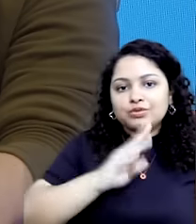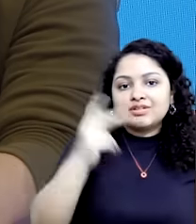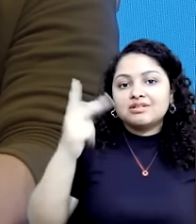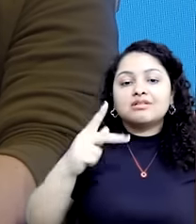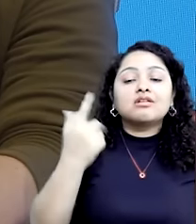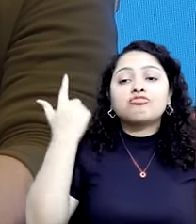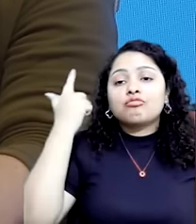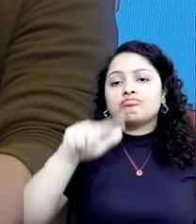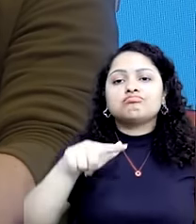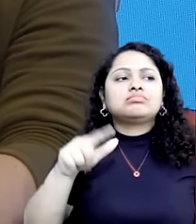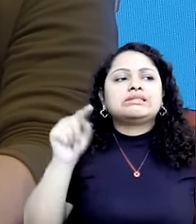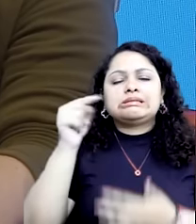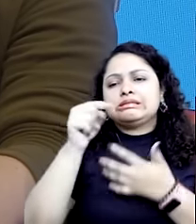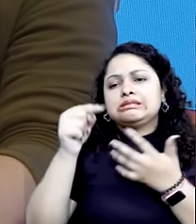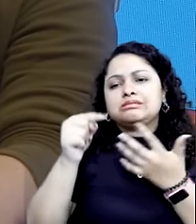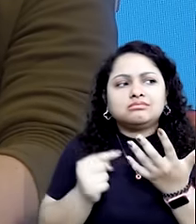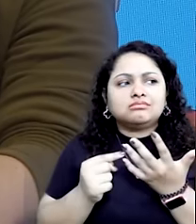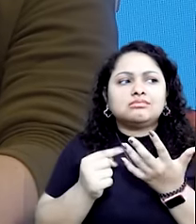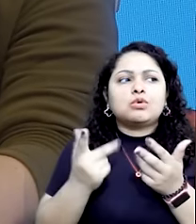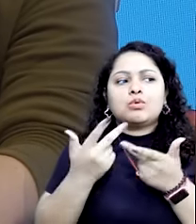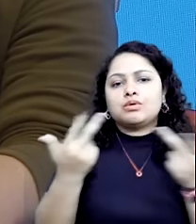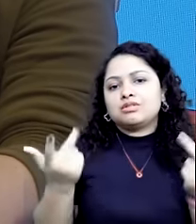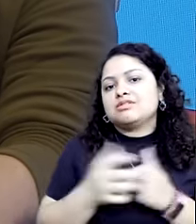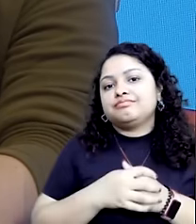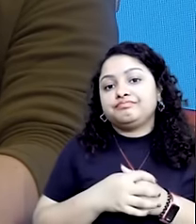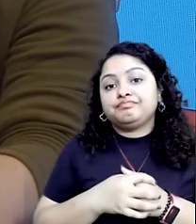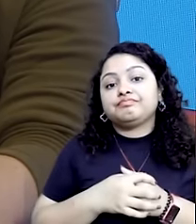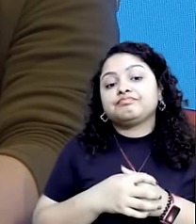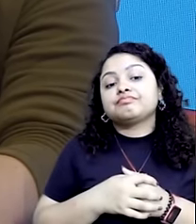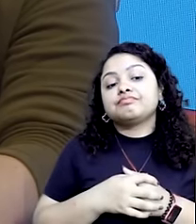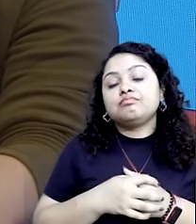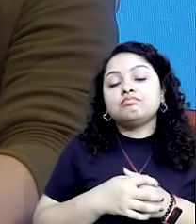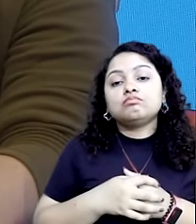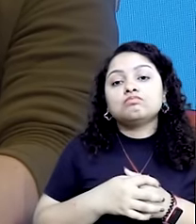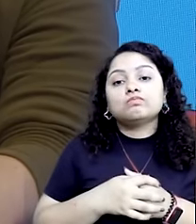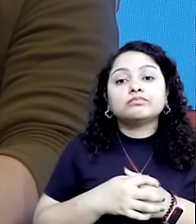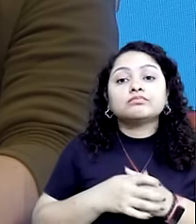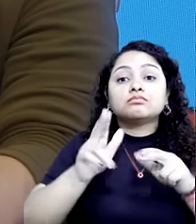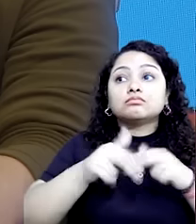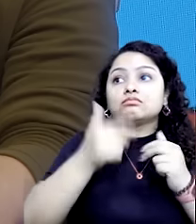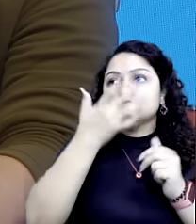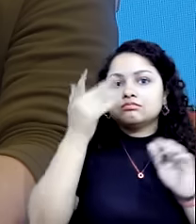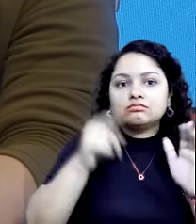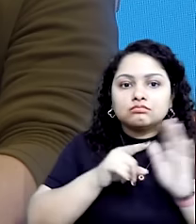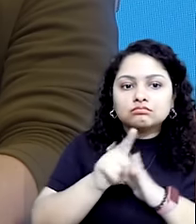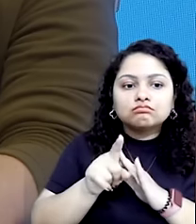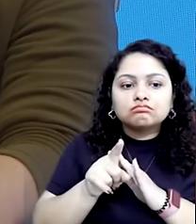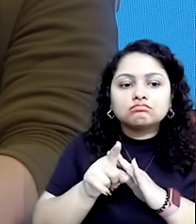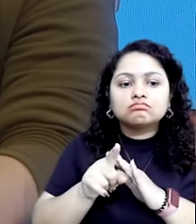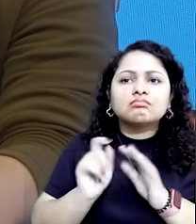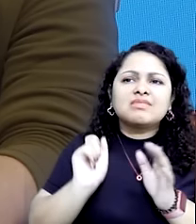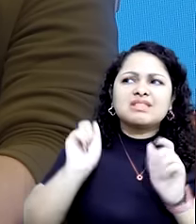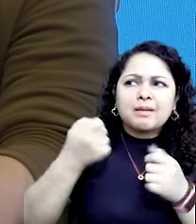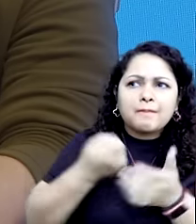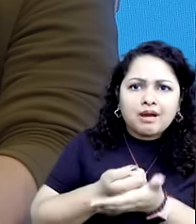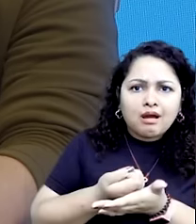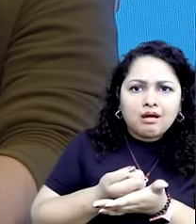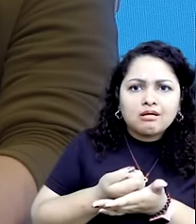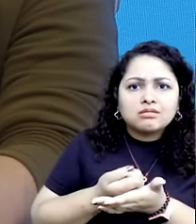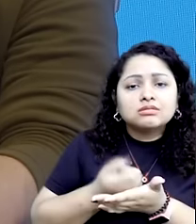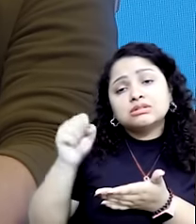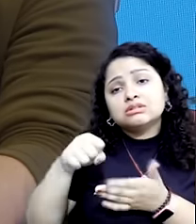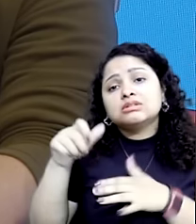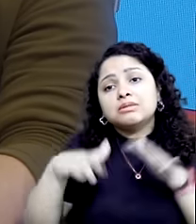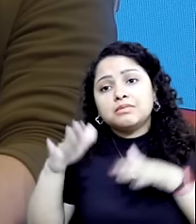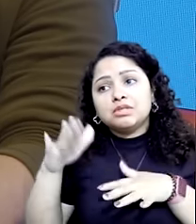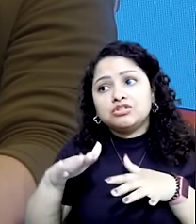muita mas muita coisa né que a gente nem consegue por isso que quando alguém pergunta qu gente compensa pagar falei depende já te